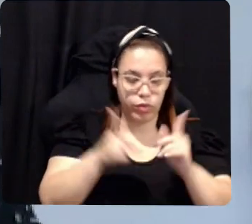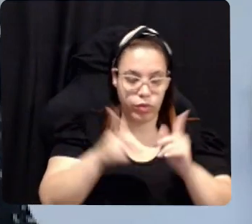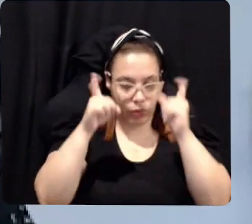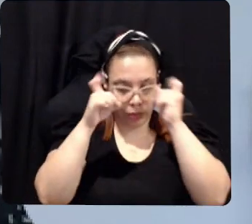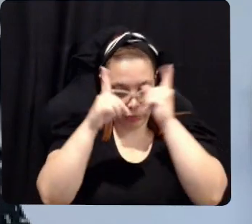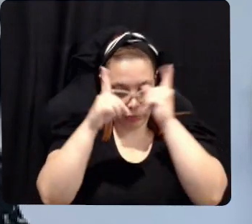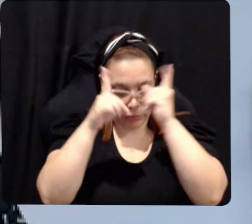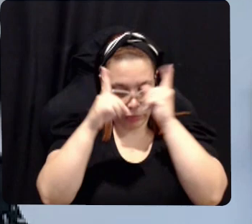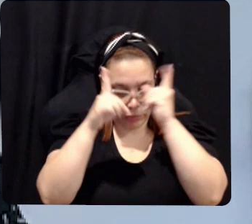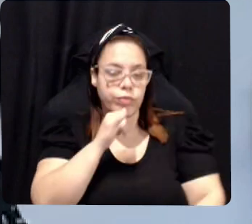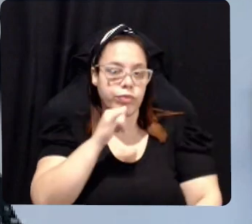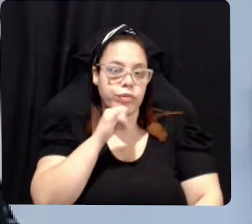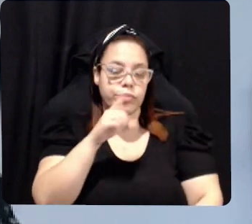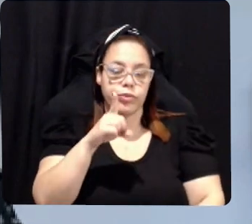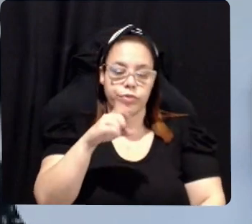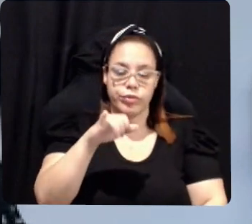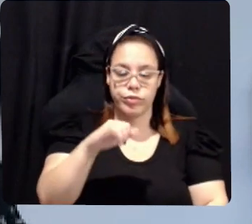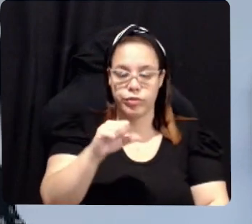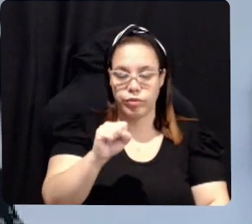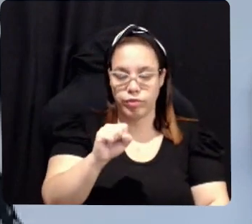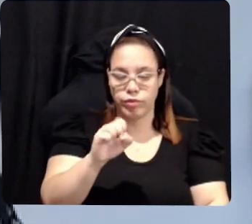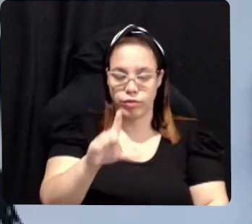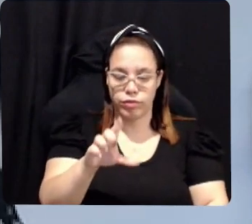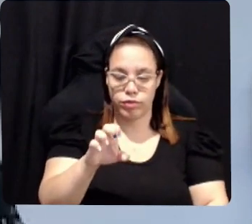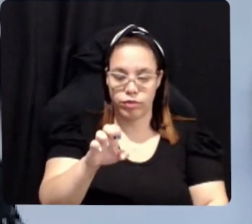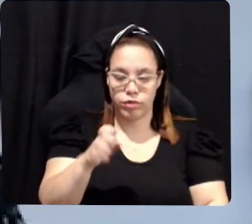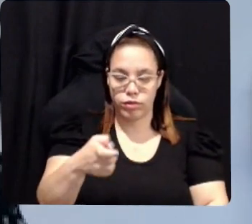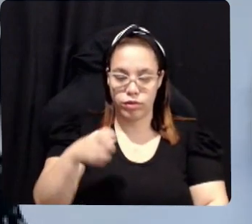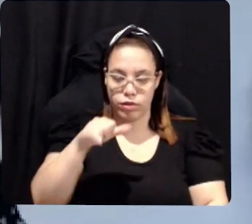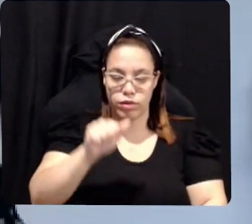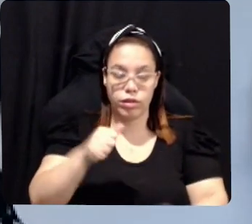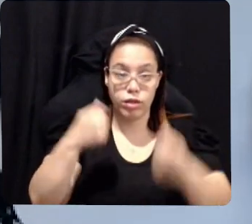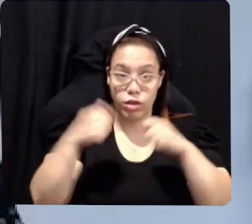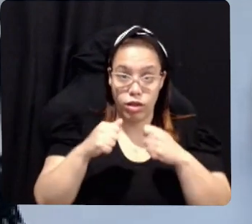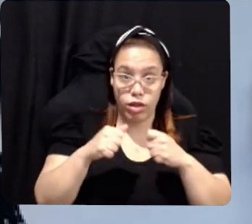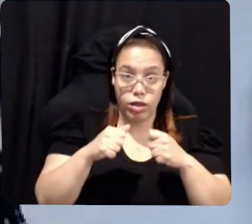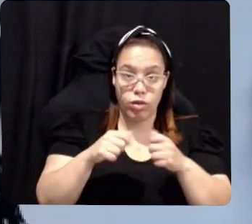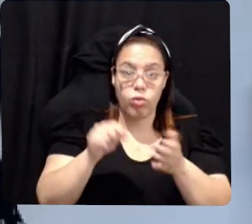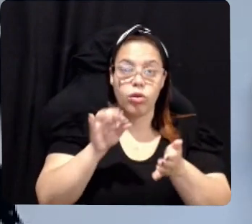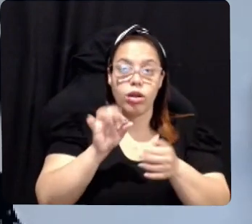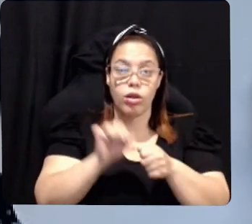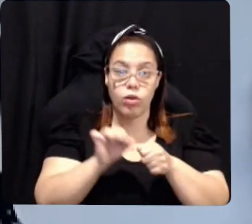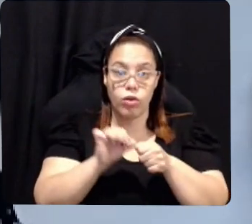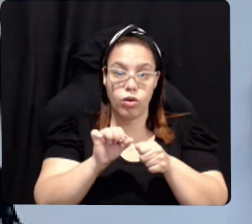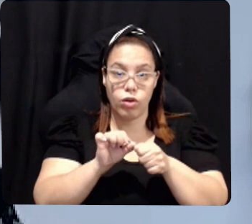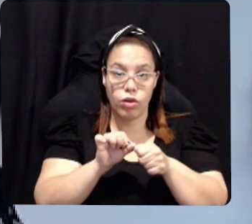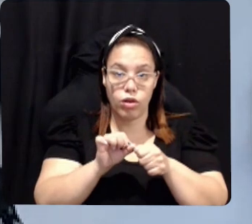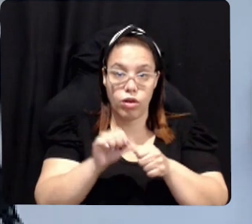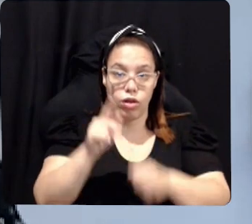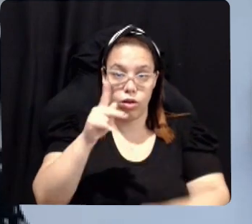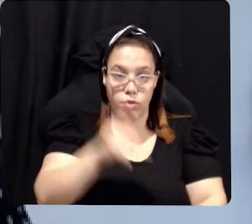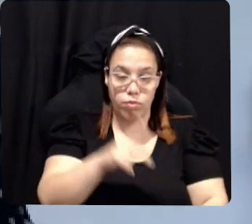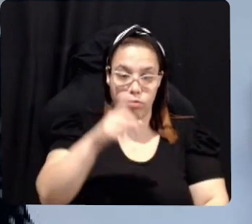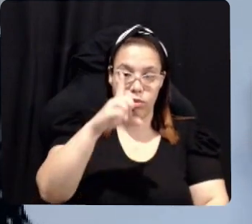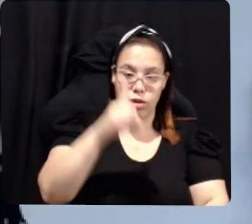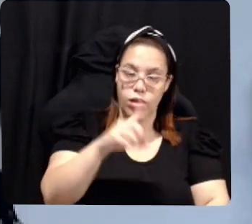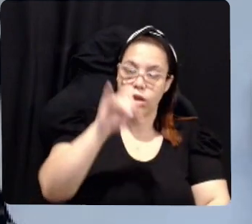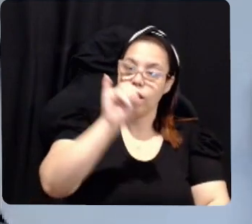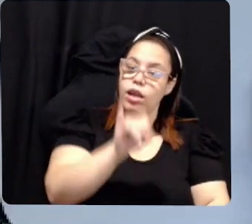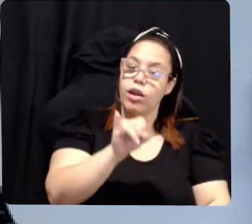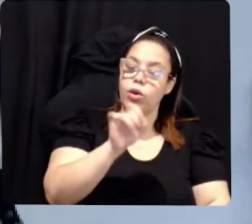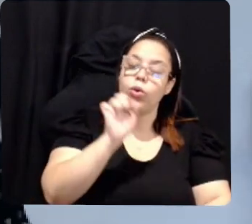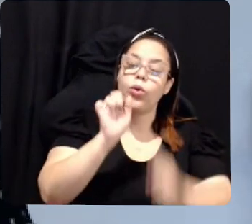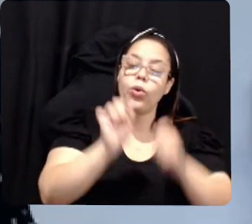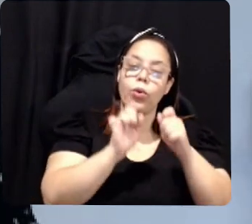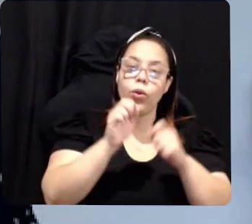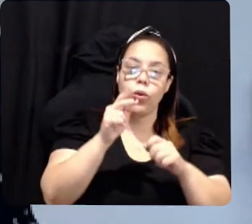diagnóstico de alguma dificuldade, por exemplo, a dislexia, ela tem direito, precisa ser realizado um PDI. O que